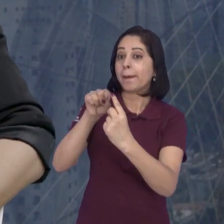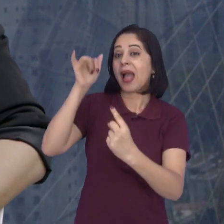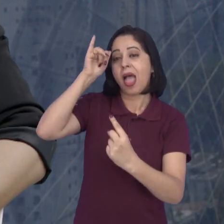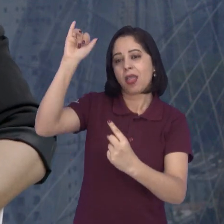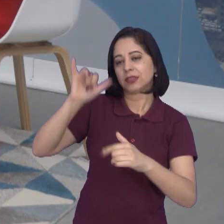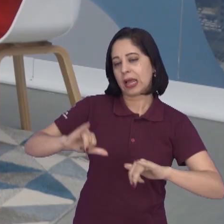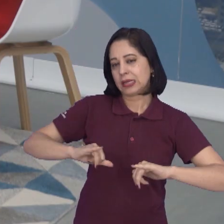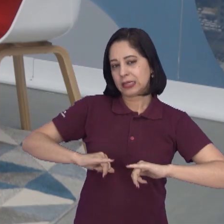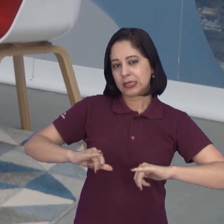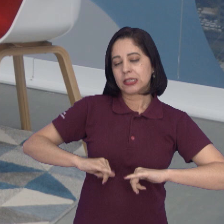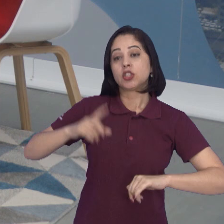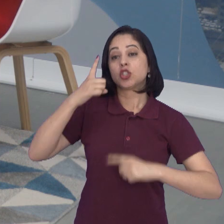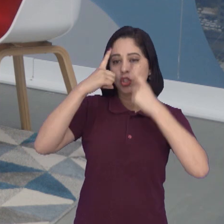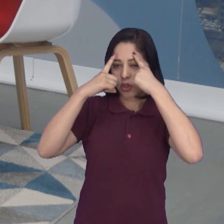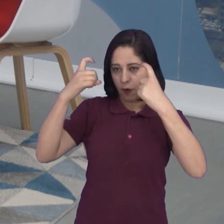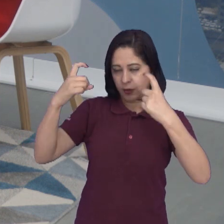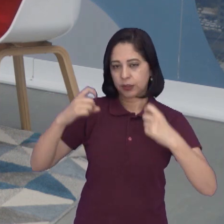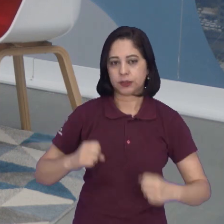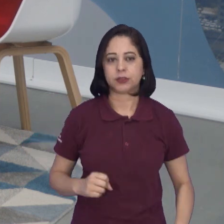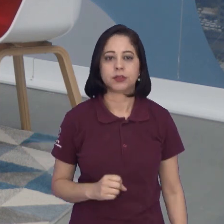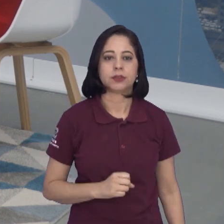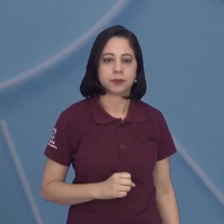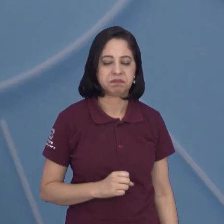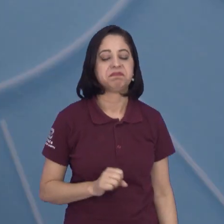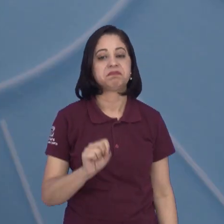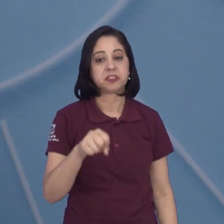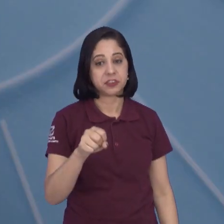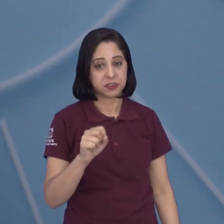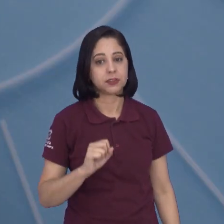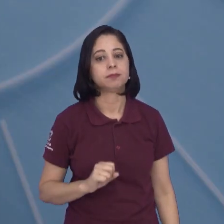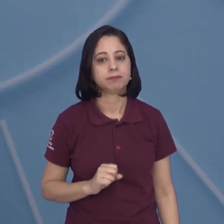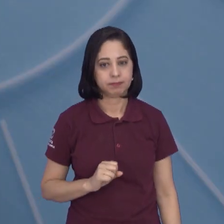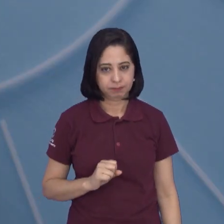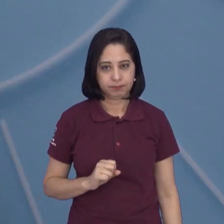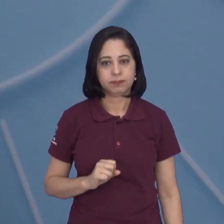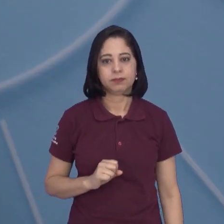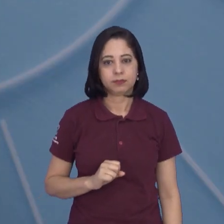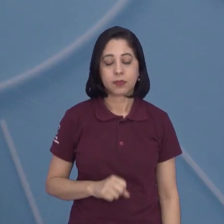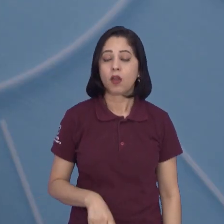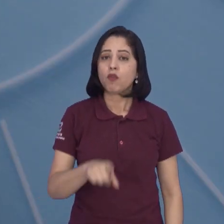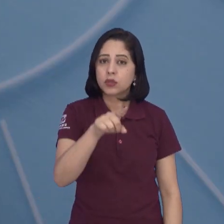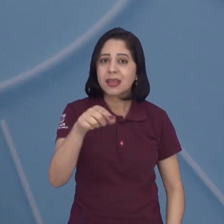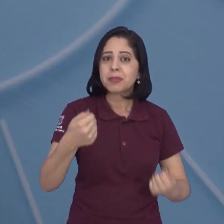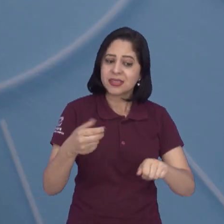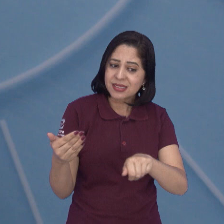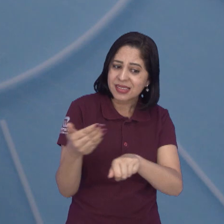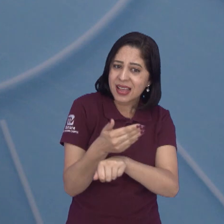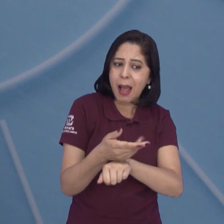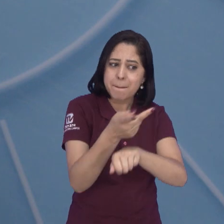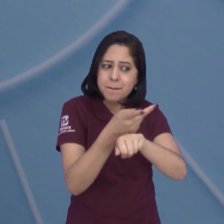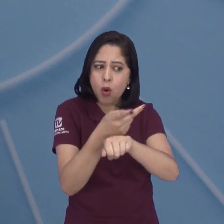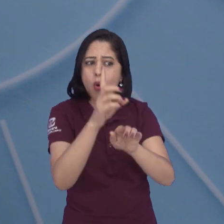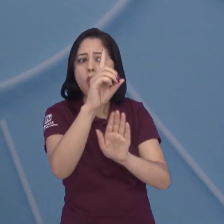perda do emprego, por algo que ela não causou. Sim, sem dúvida. Então, procure seus direitos, né? É importante, a gente